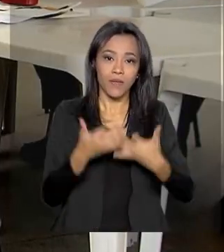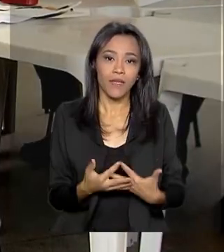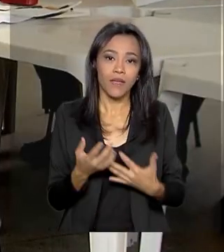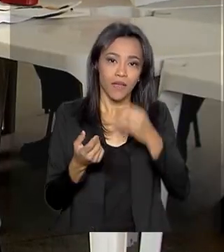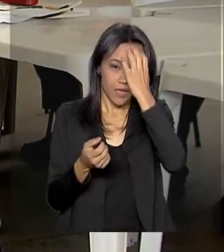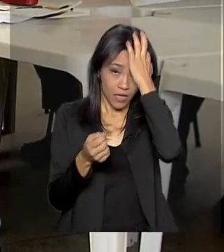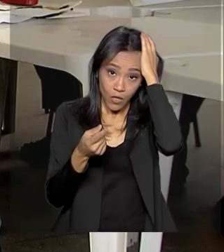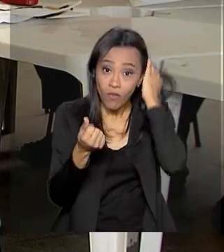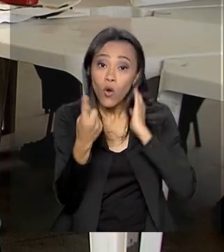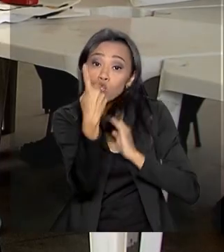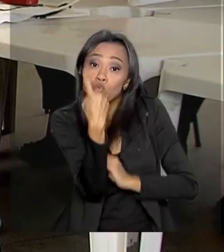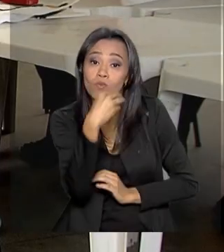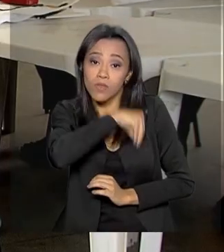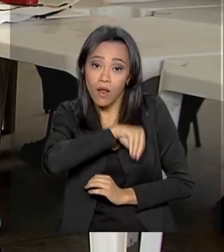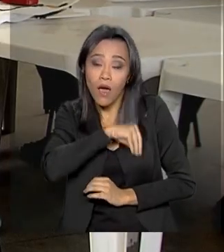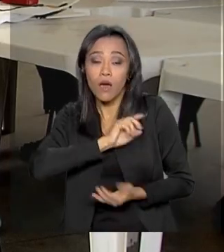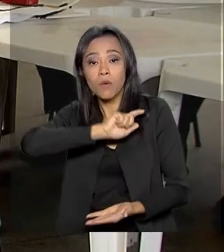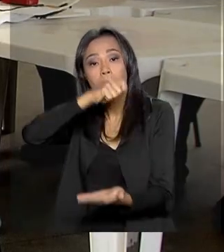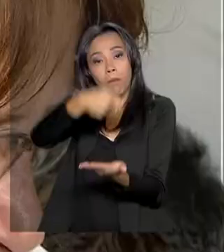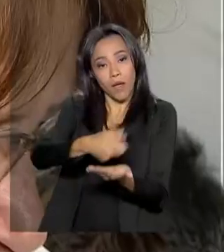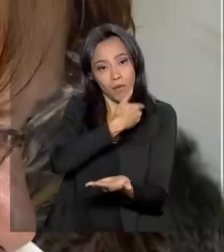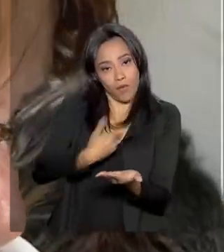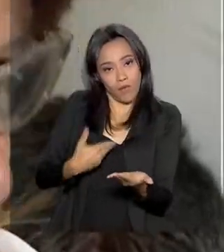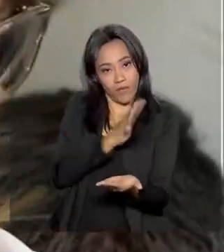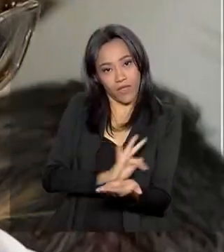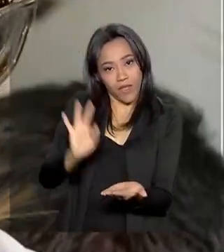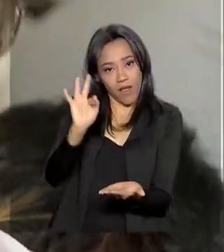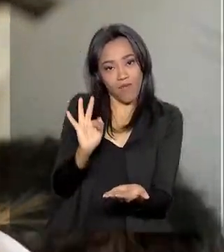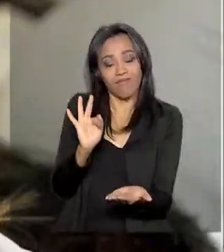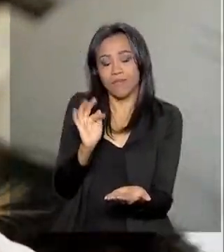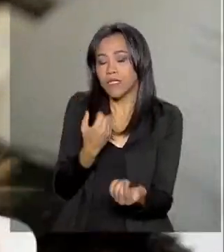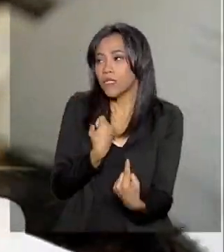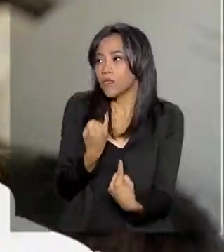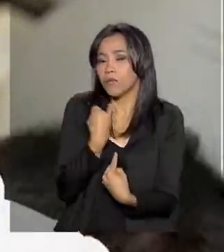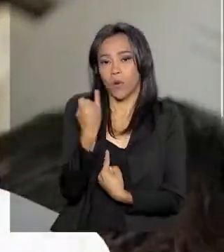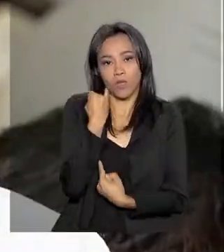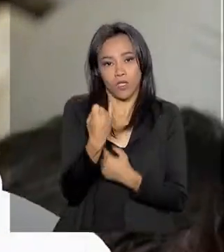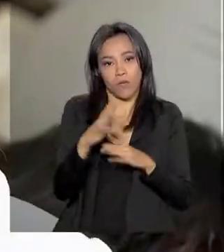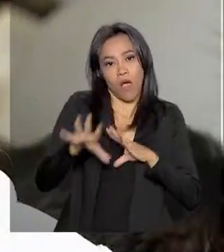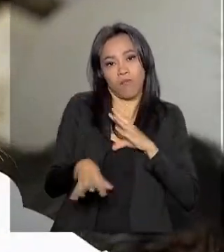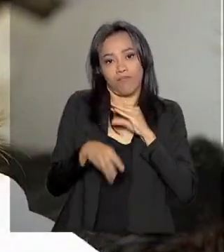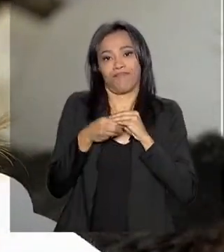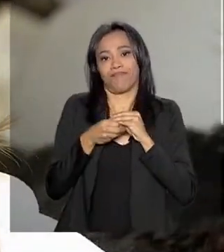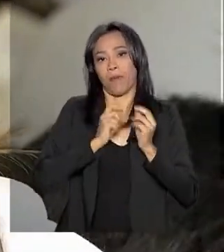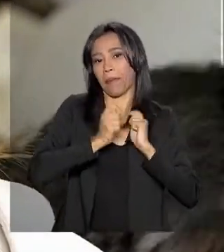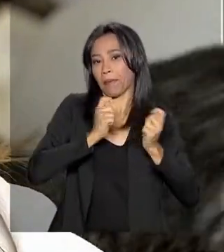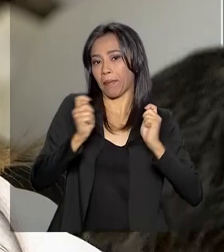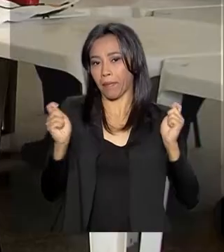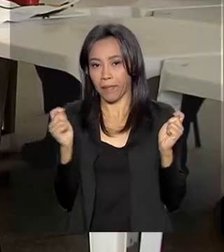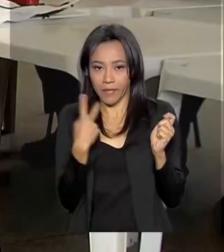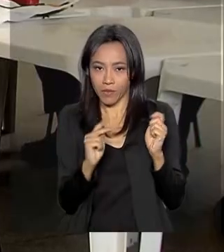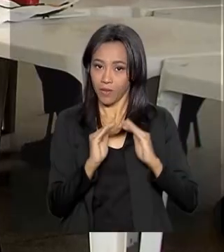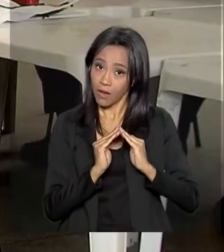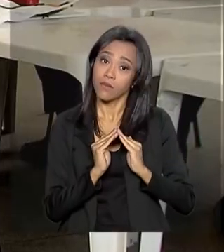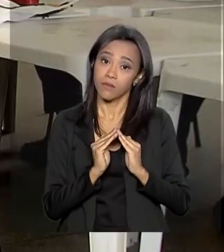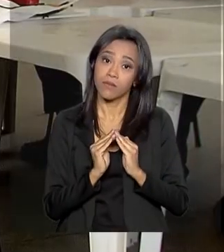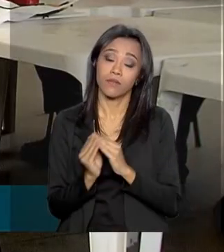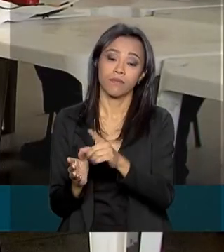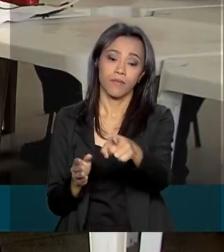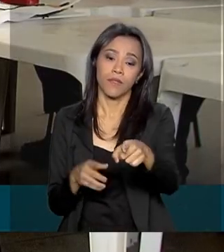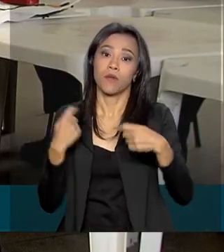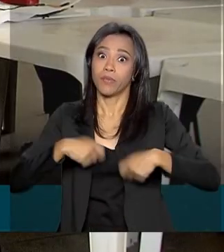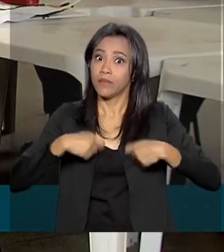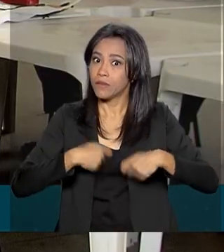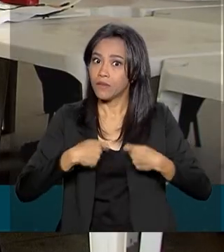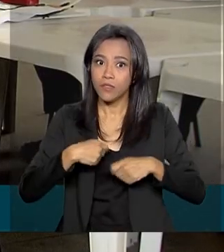mensal de um salário mínimo paga pelo Governo Federal é essencial para complementar as despesas domésticas. Dependo dele para